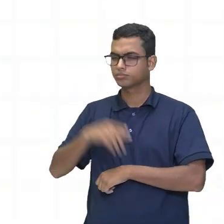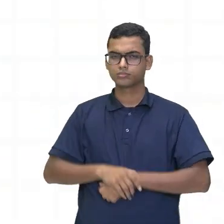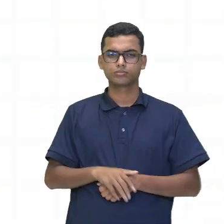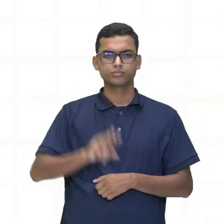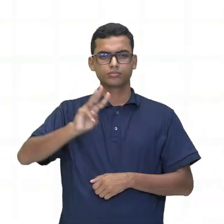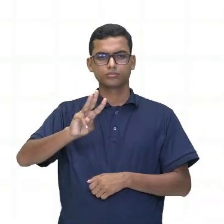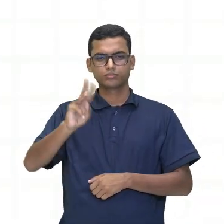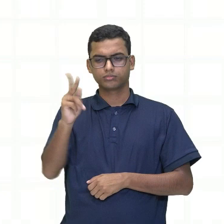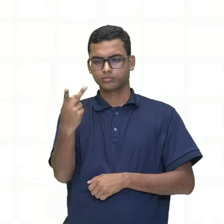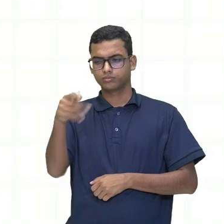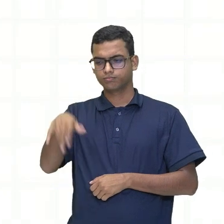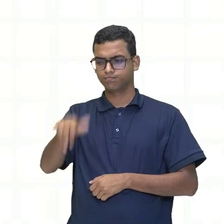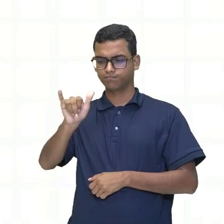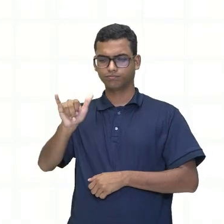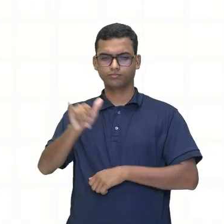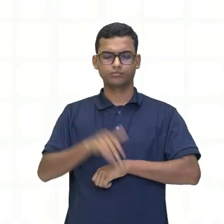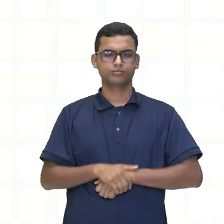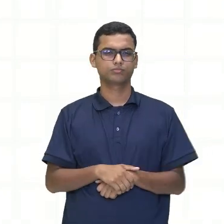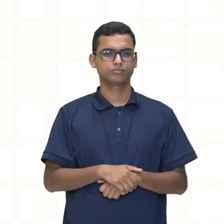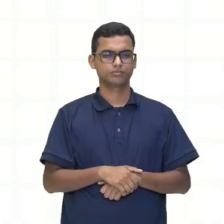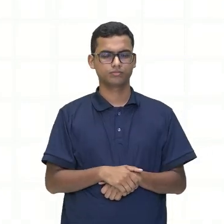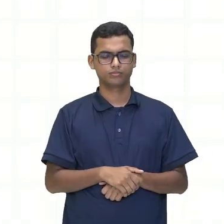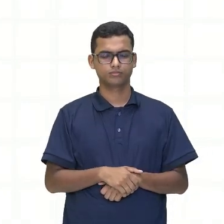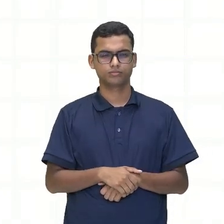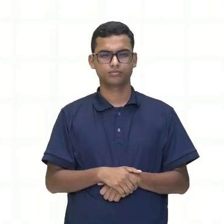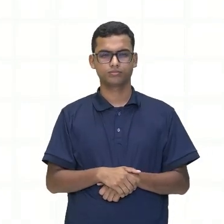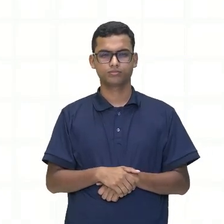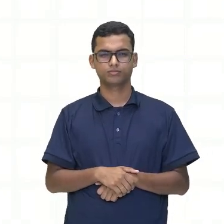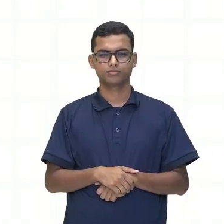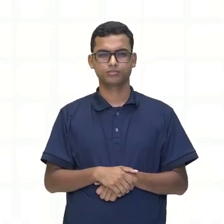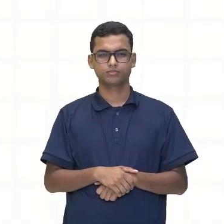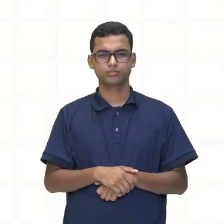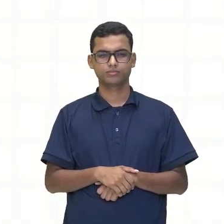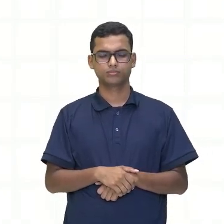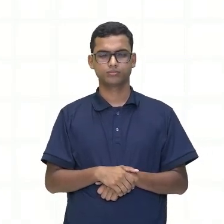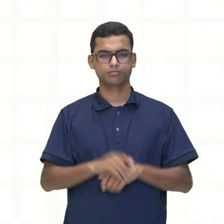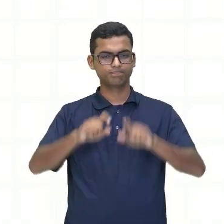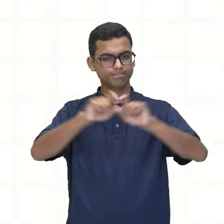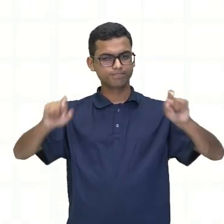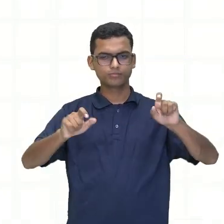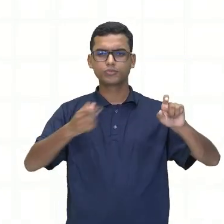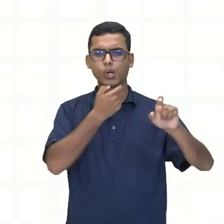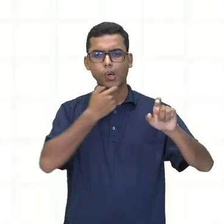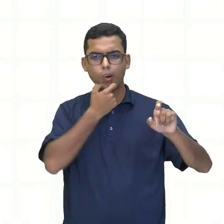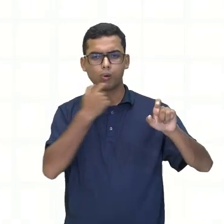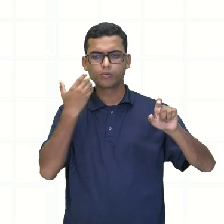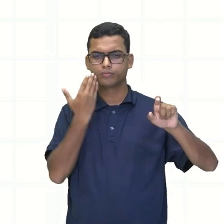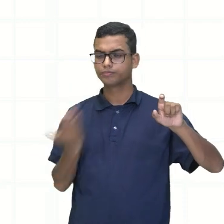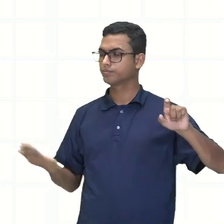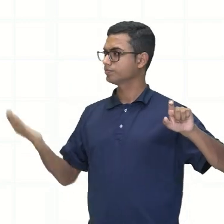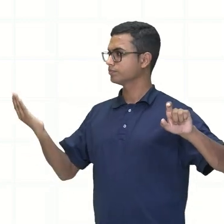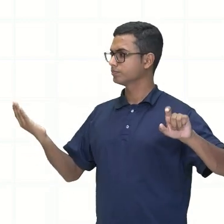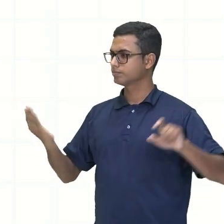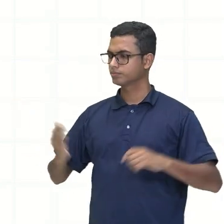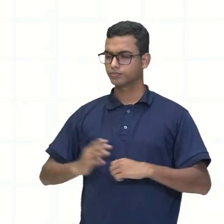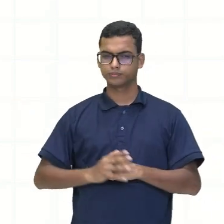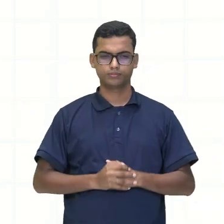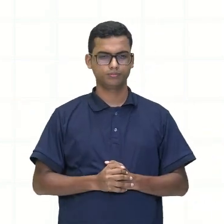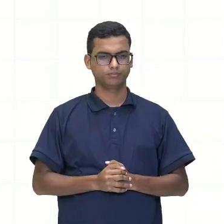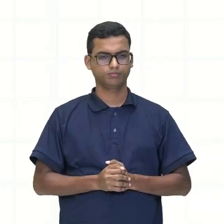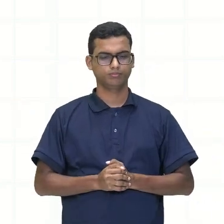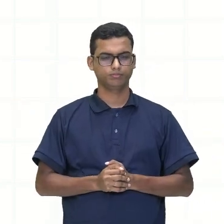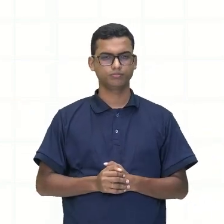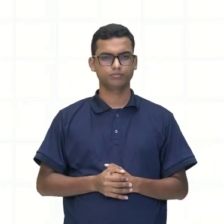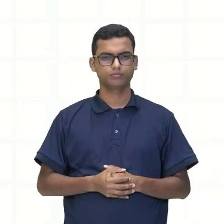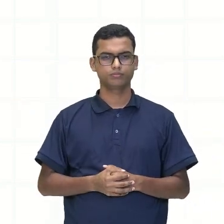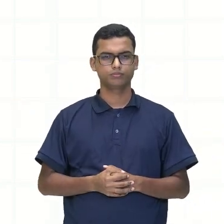uma pergunta. Vejam, why did you decide to start studying English? Why did you